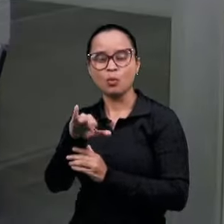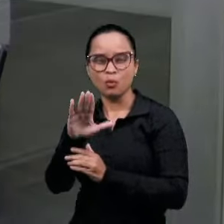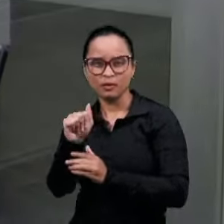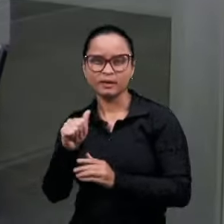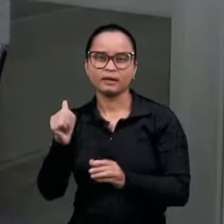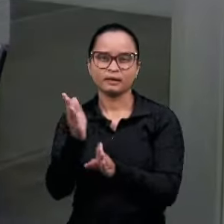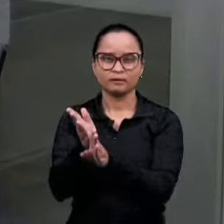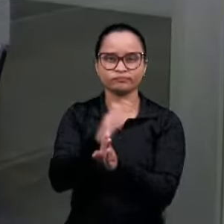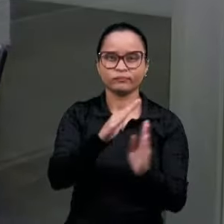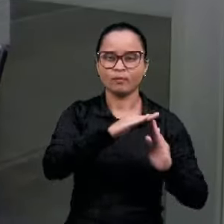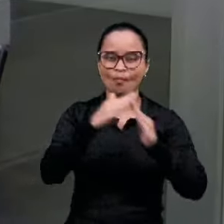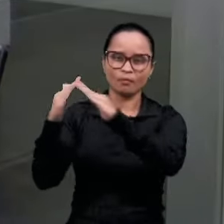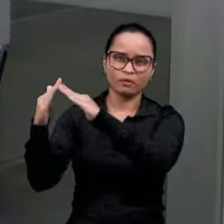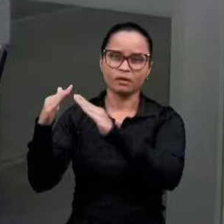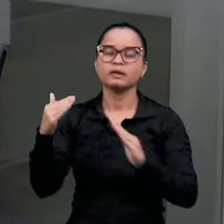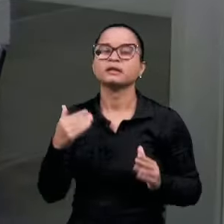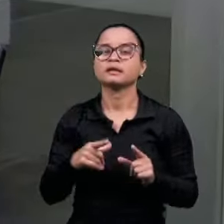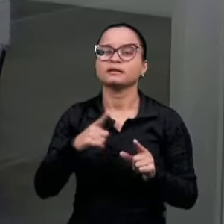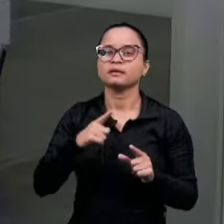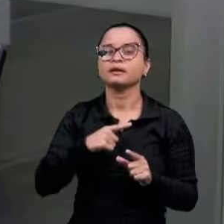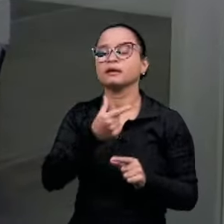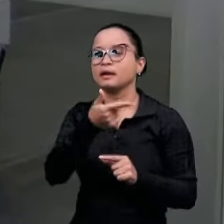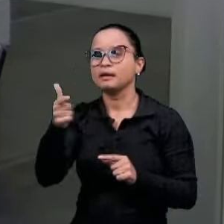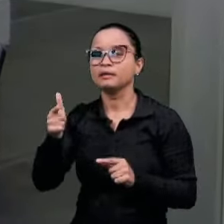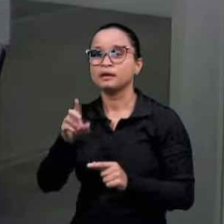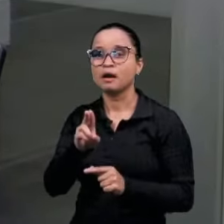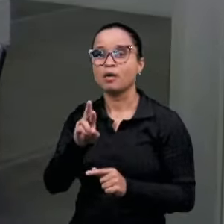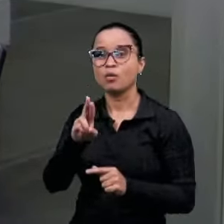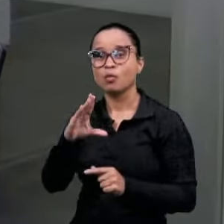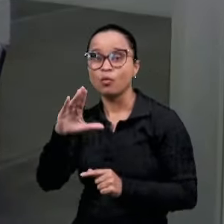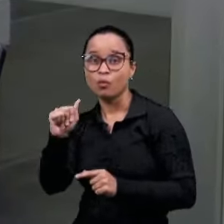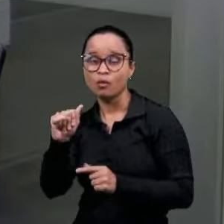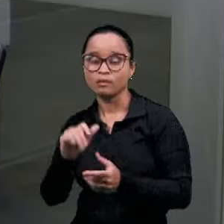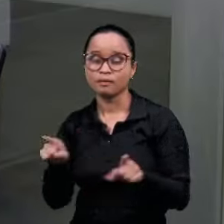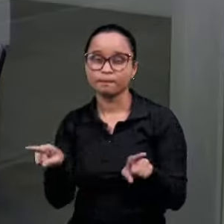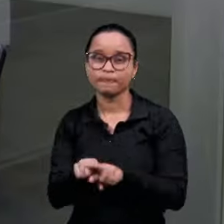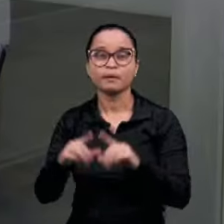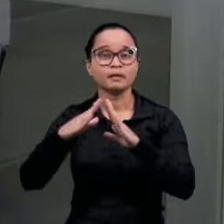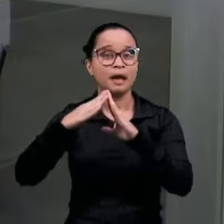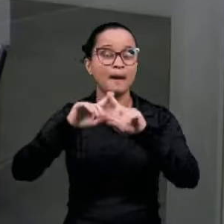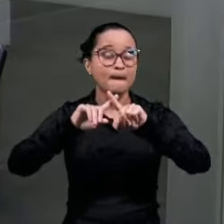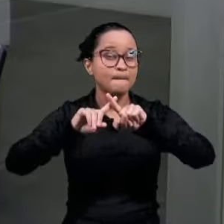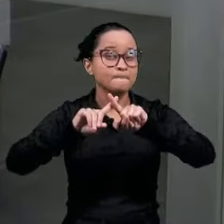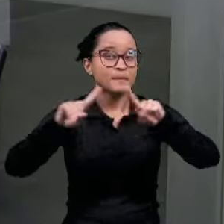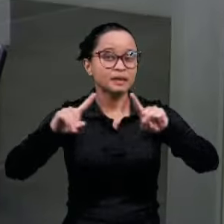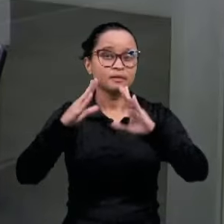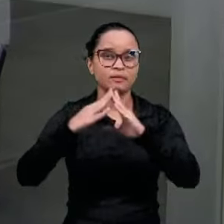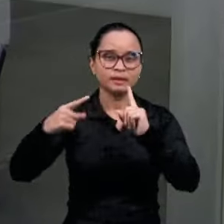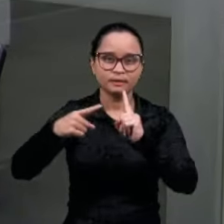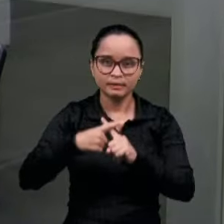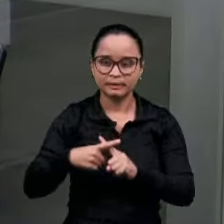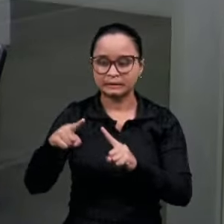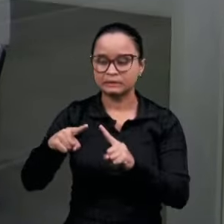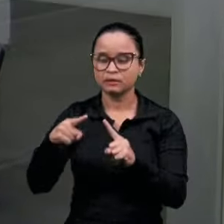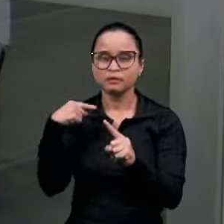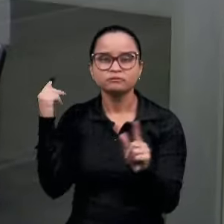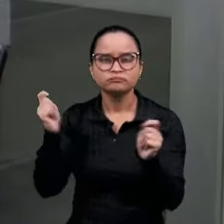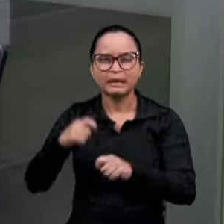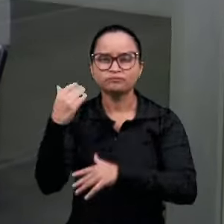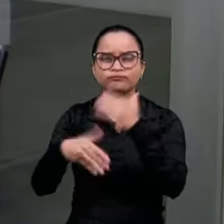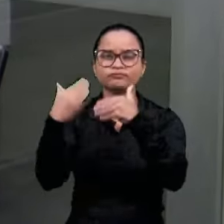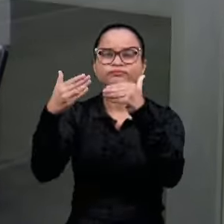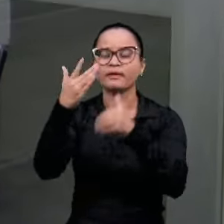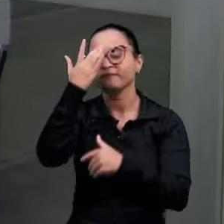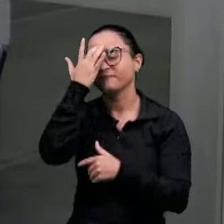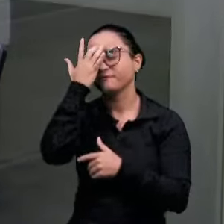ali a área da Urca, mas é uma igreja onde há um potencial de crescimento e uma